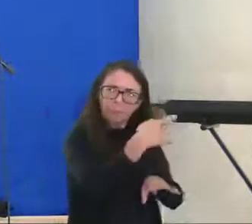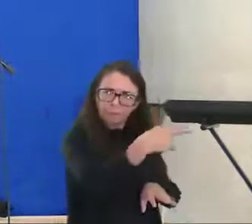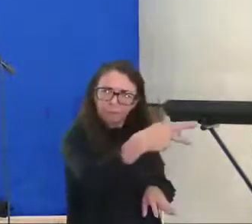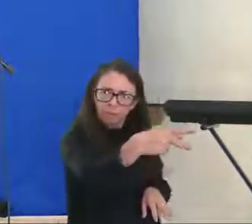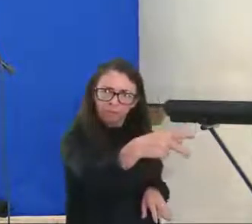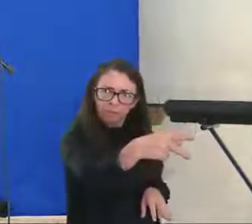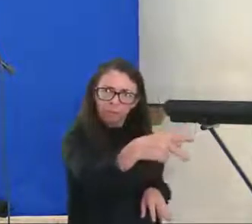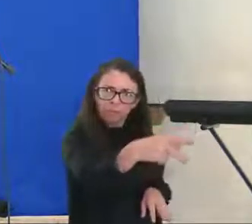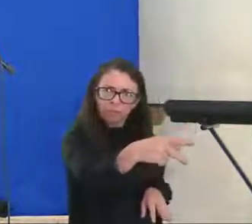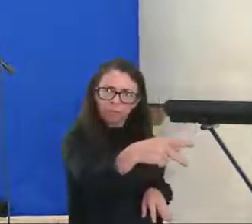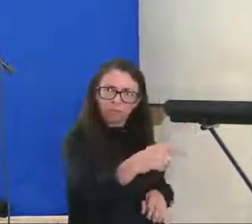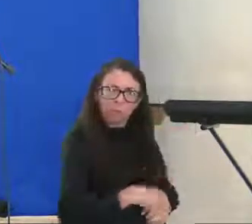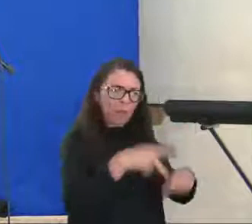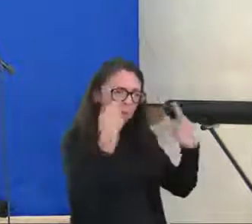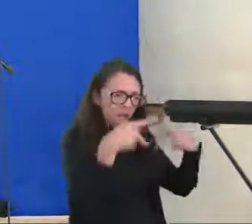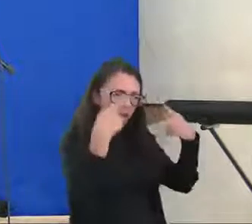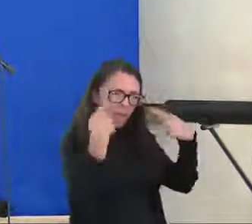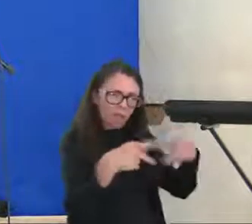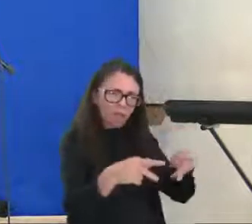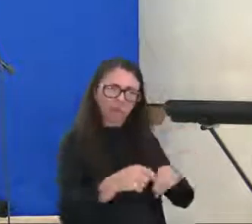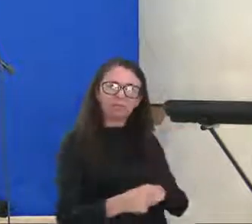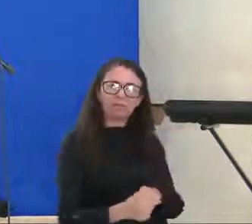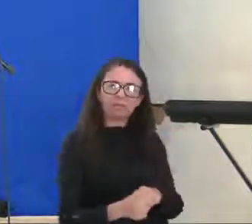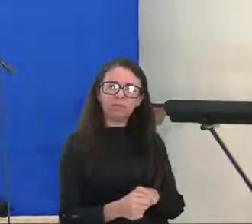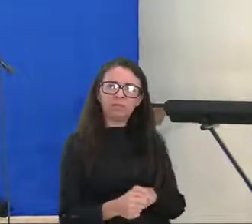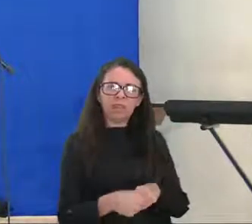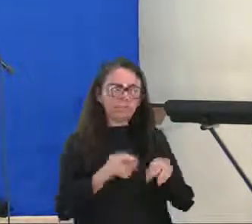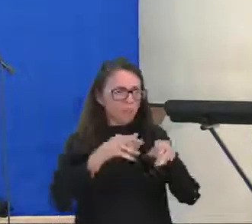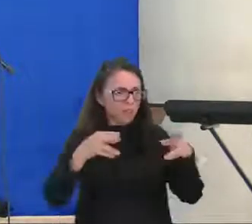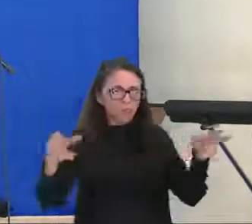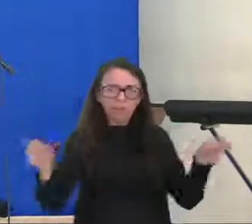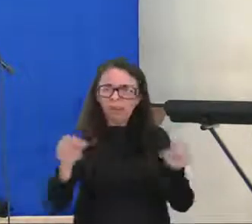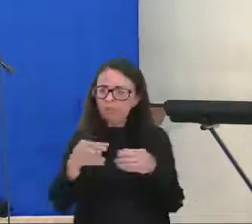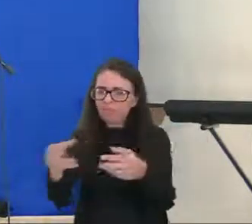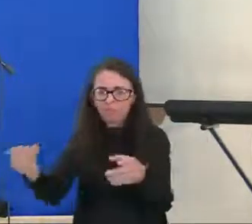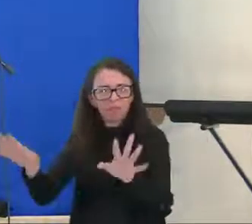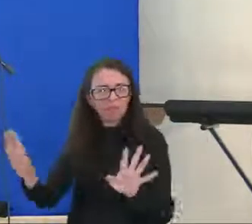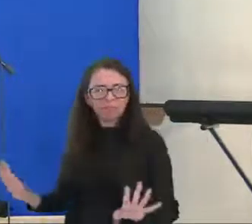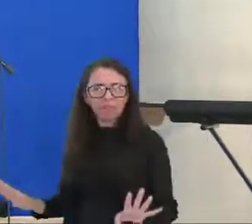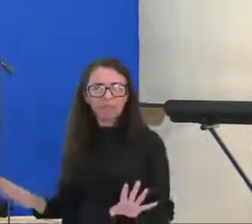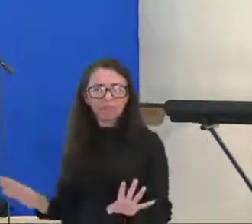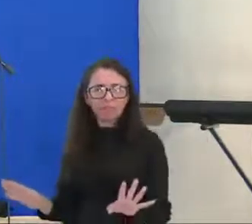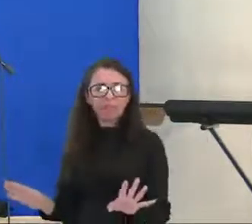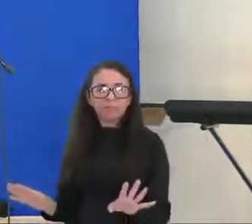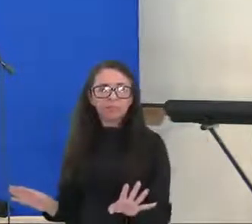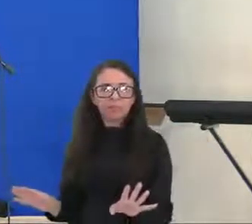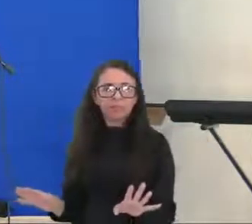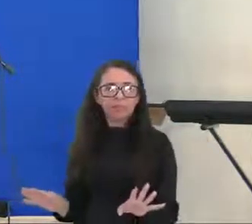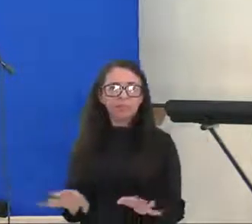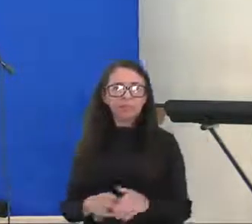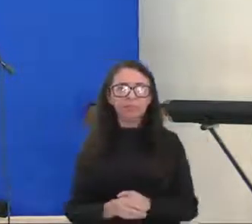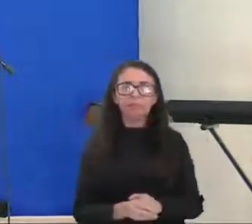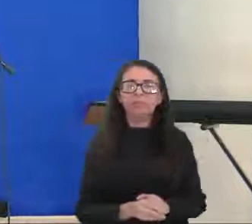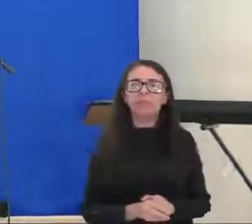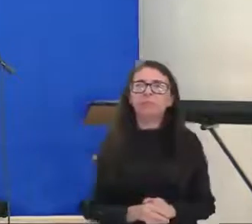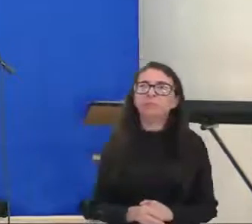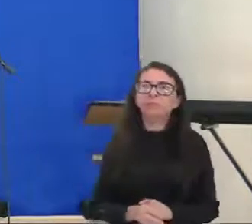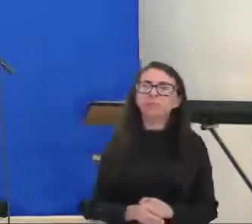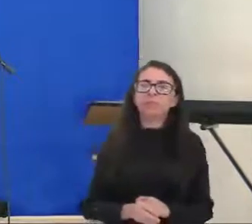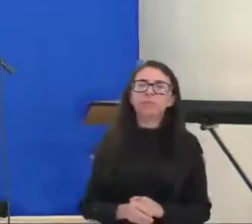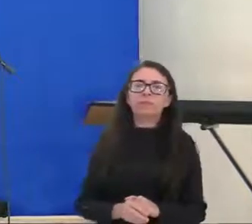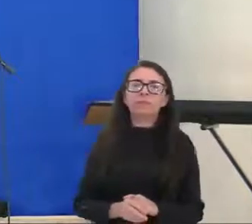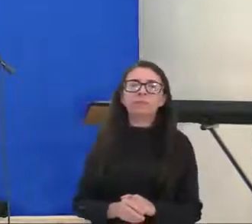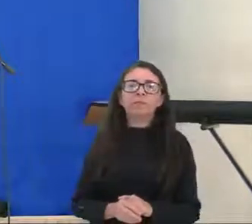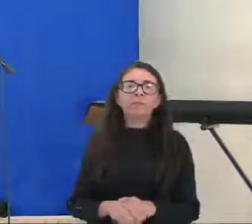Distribuindo-as como lhe apraz a cada um individualmente. Quem que distribui? O Espírito Santo. A cada